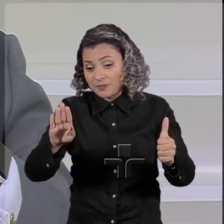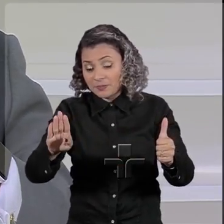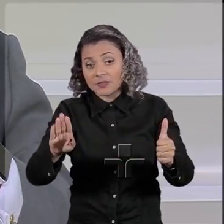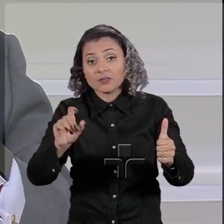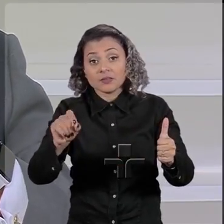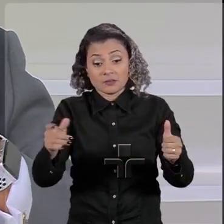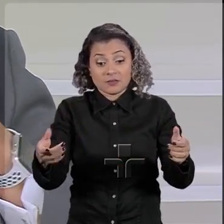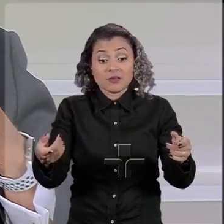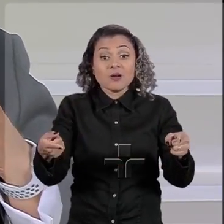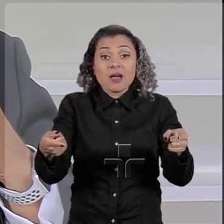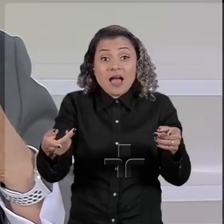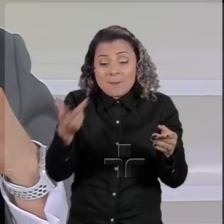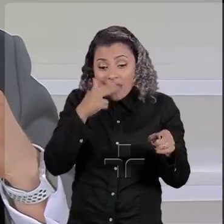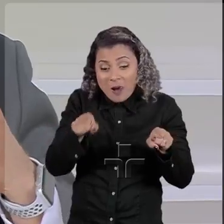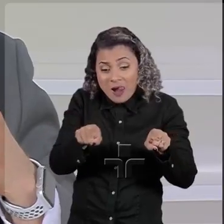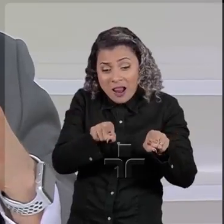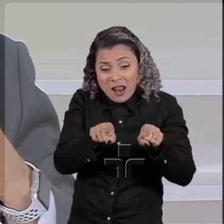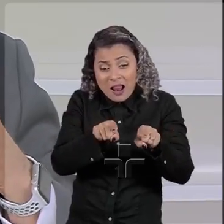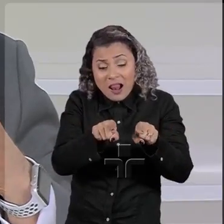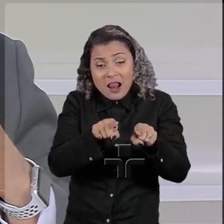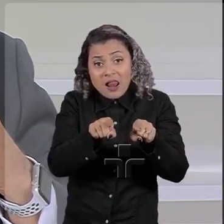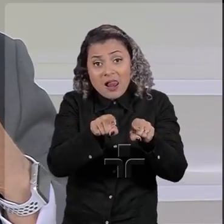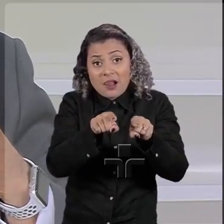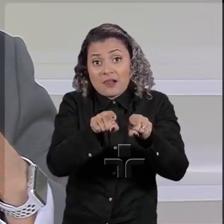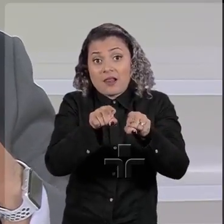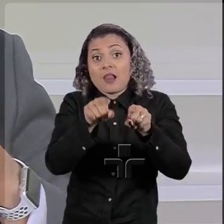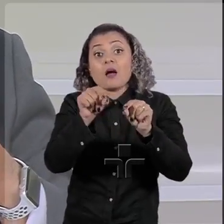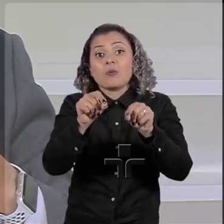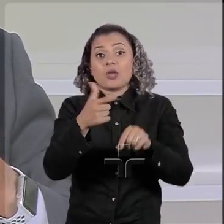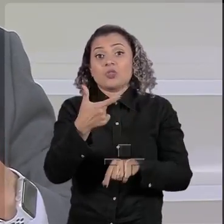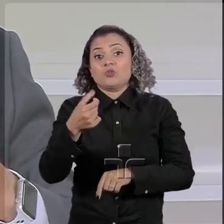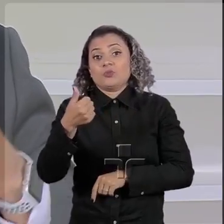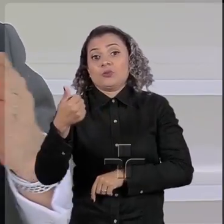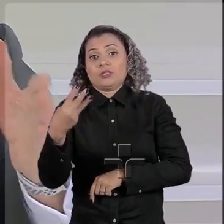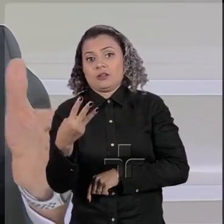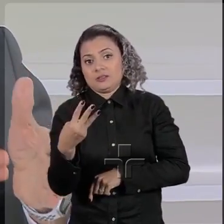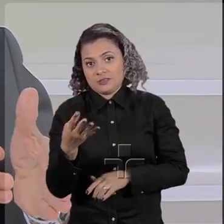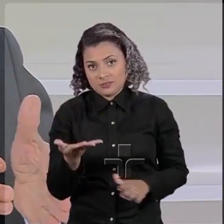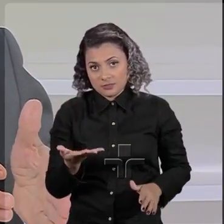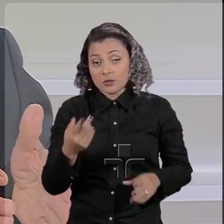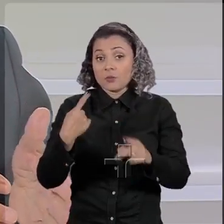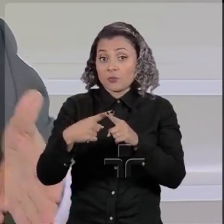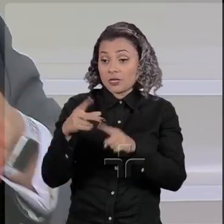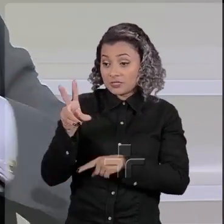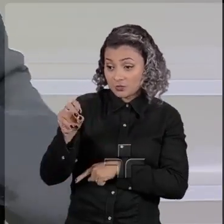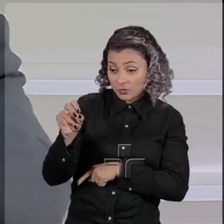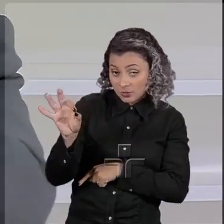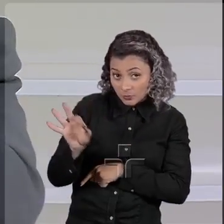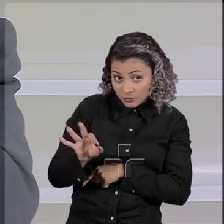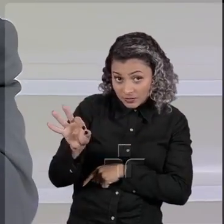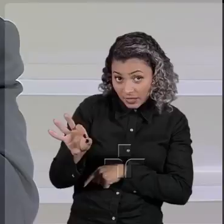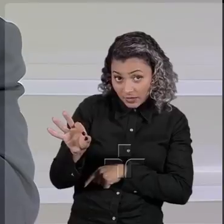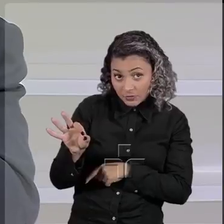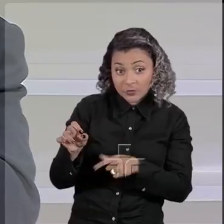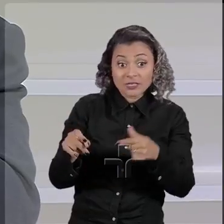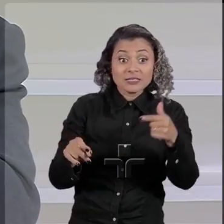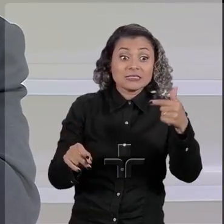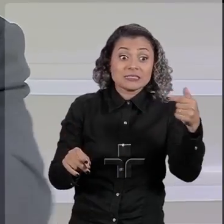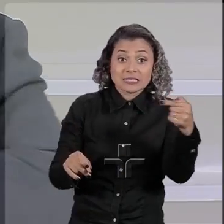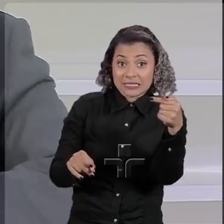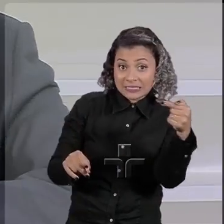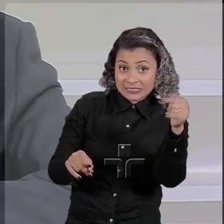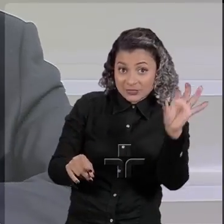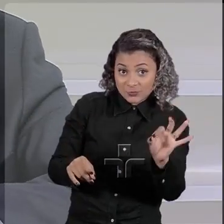setor público, vem crescendo continuadamente desde 2013. Era 50%, terminou em 77%